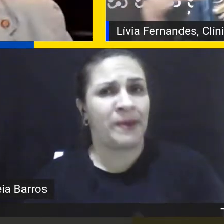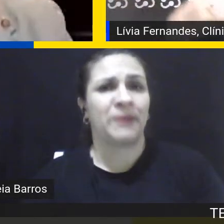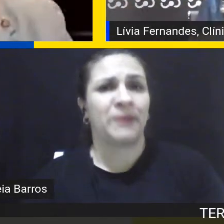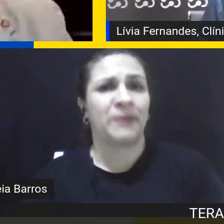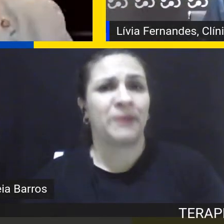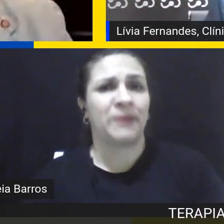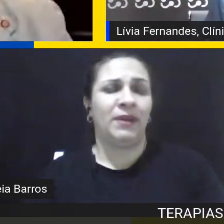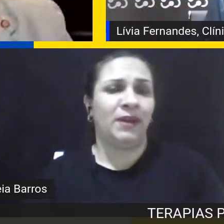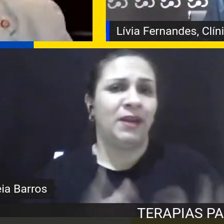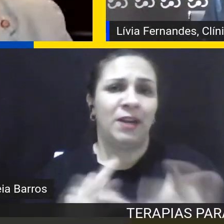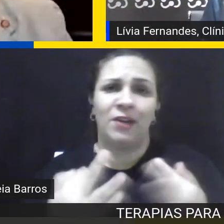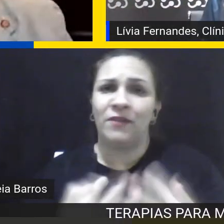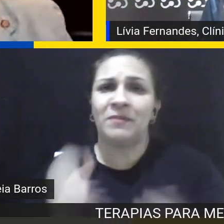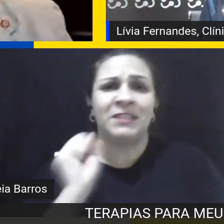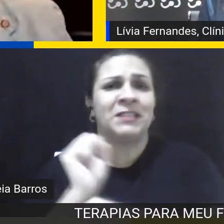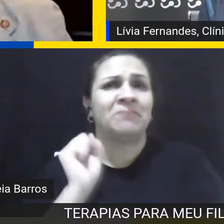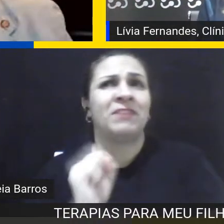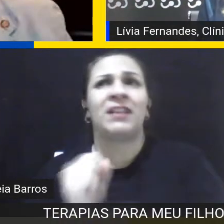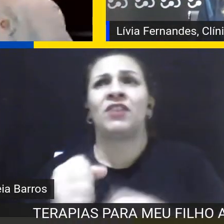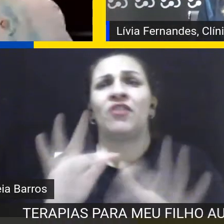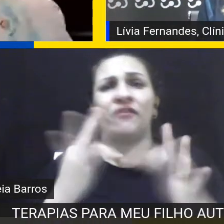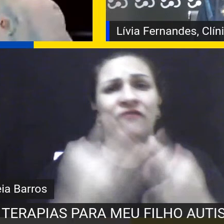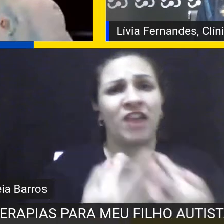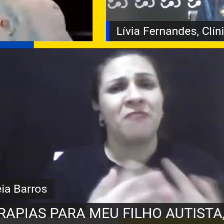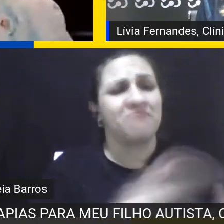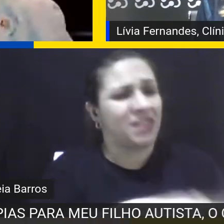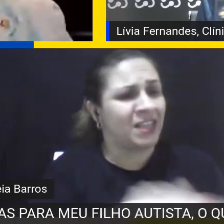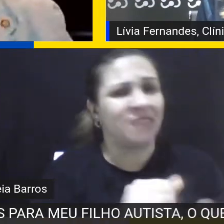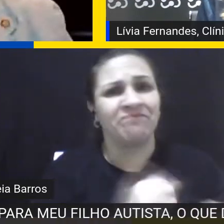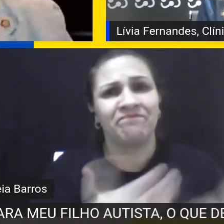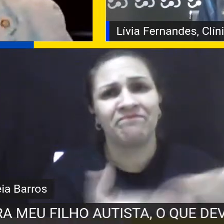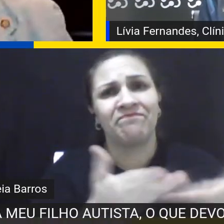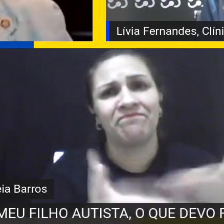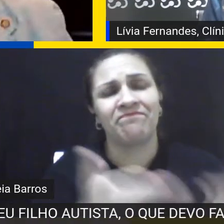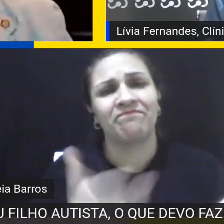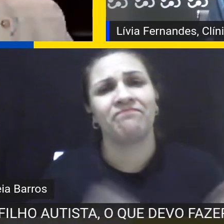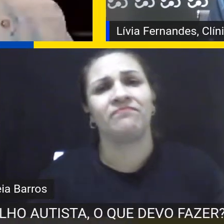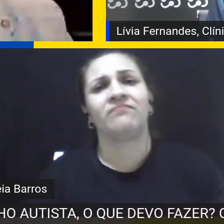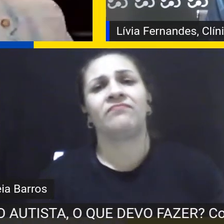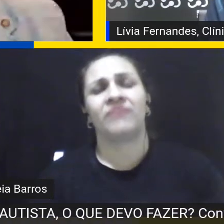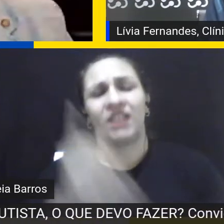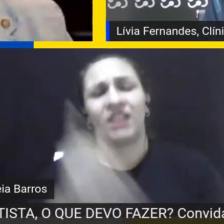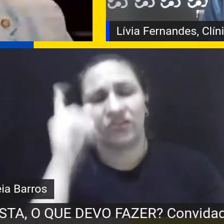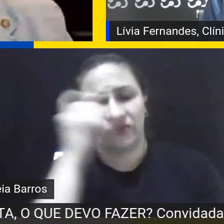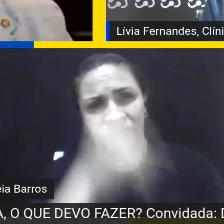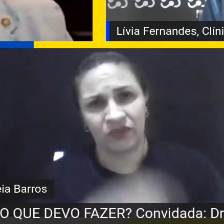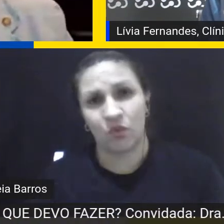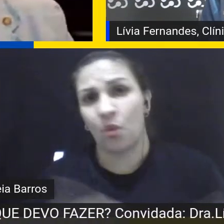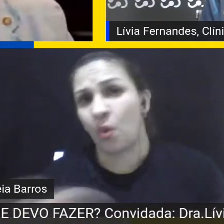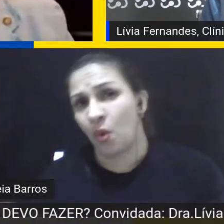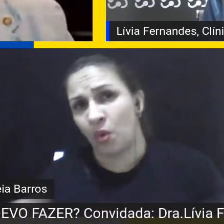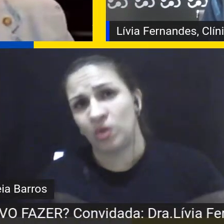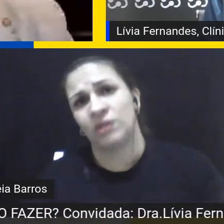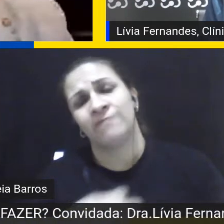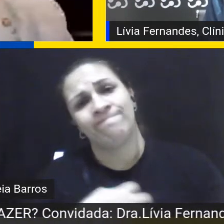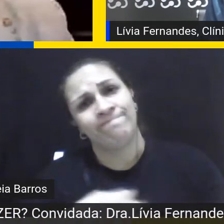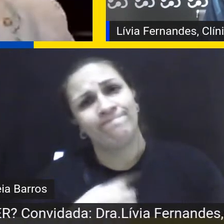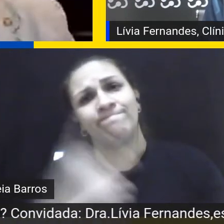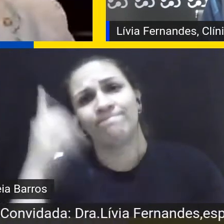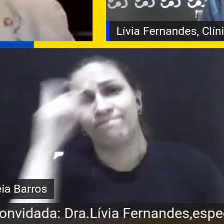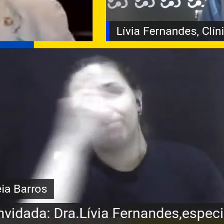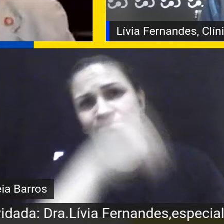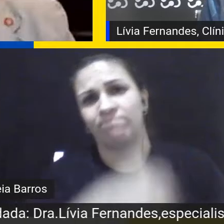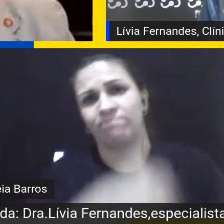a família que está aguardando, fica complicado com a família que está em segmento em terapia. Então hoje a gente fica numa situação bem